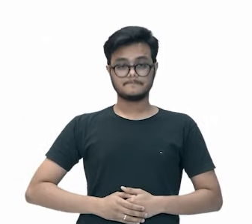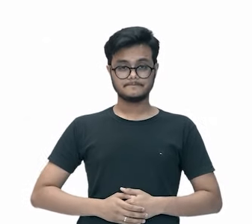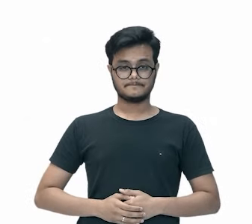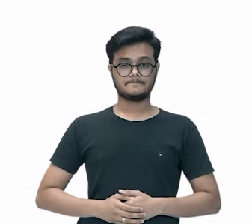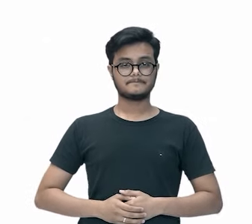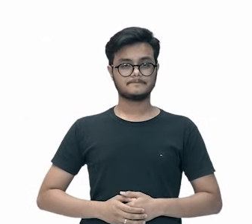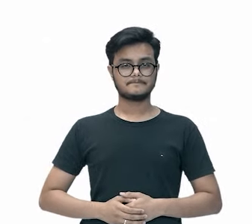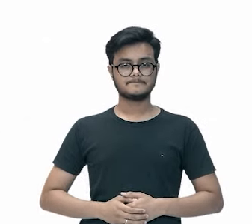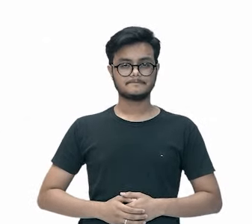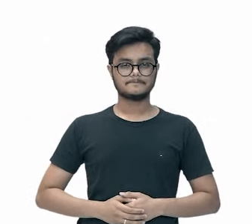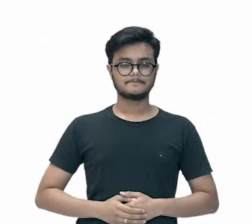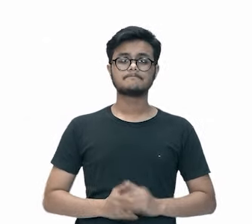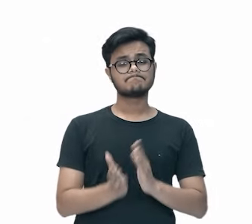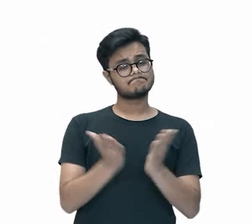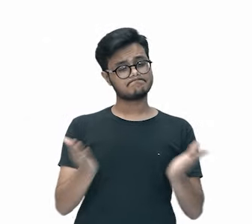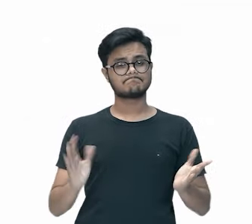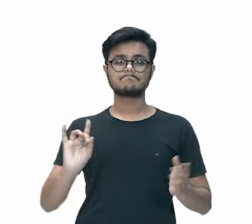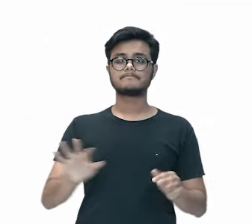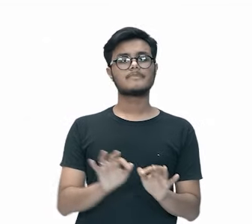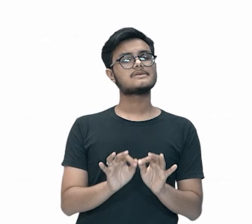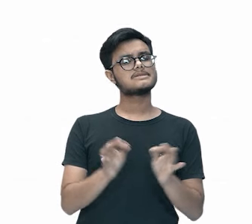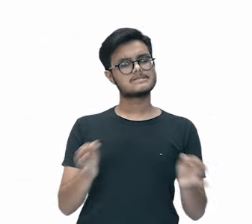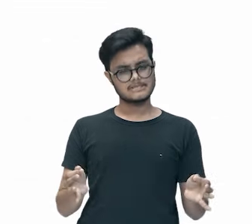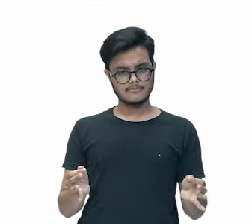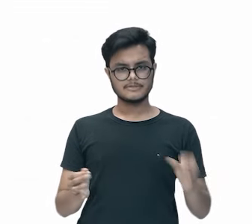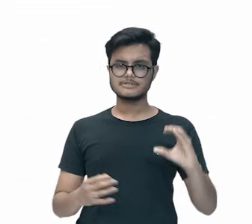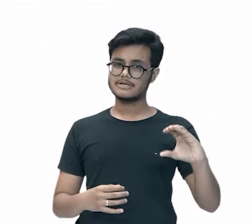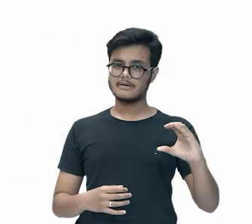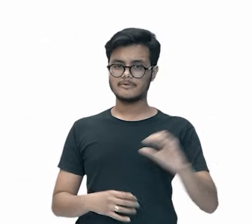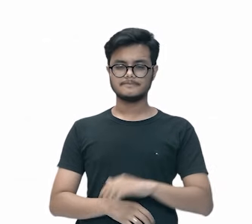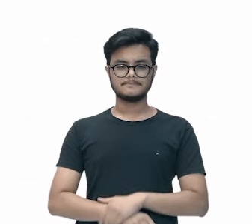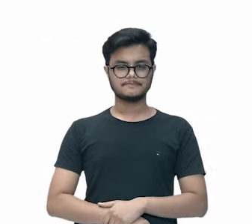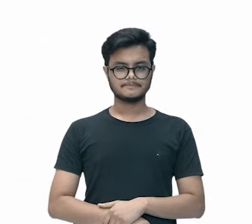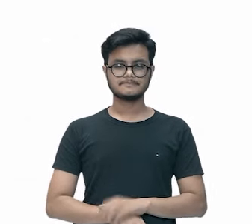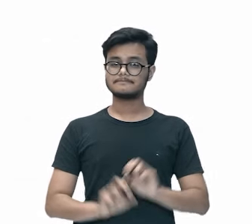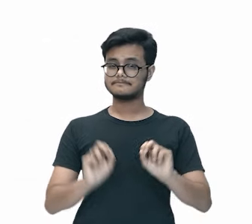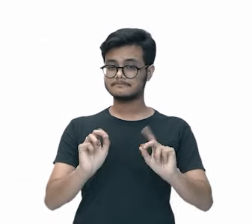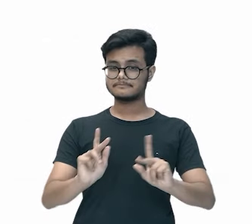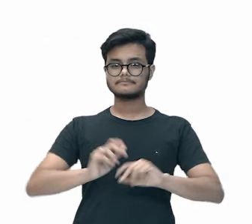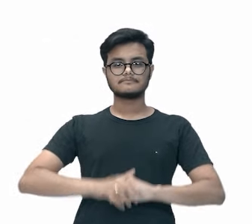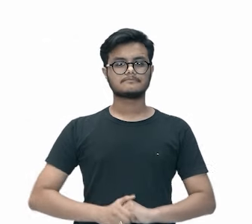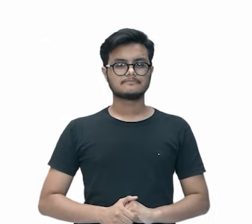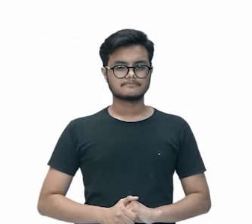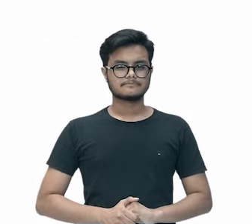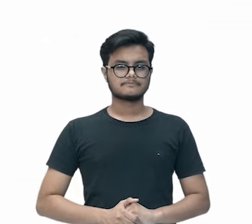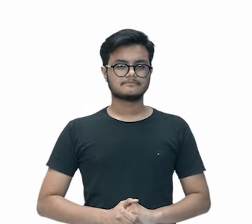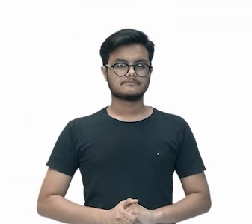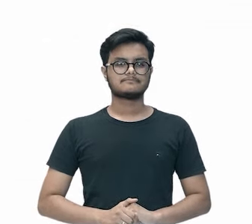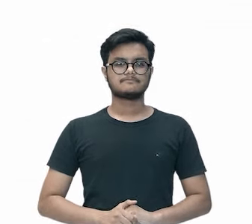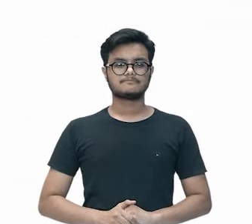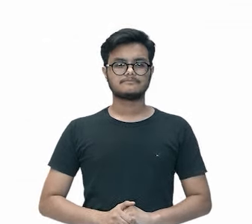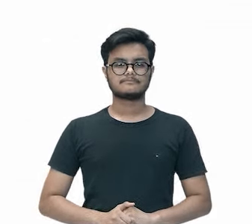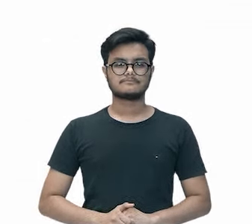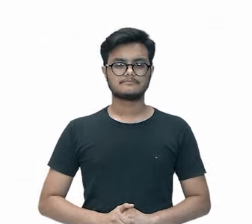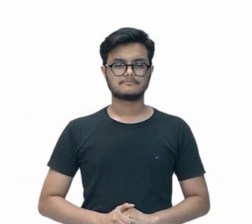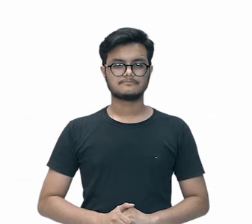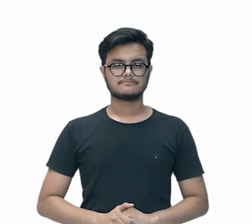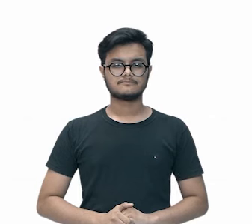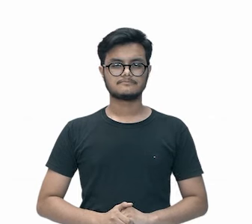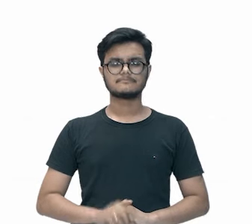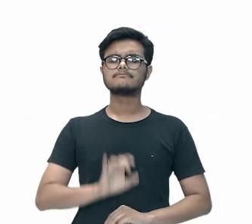os carbonos presentes ali são ligações simples, ok? Depois a gente fala de nomenclatura, já já. Vamos primeiro